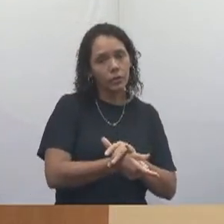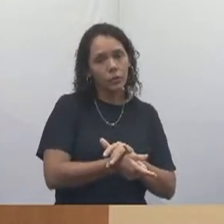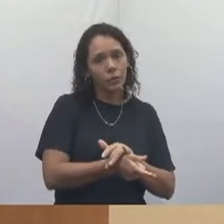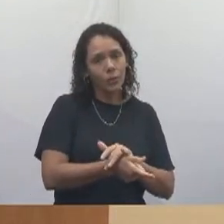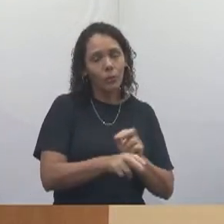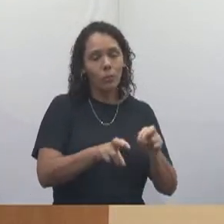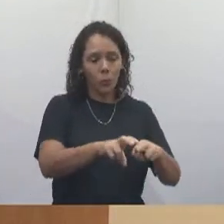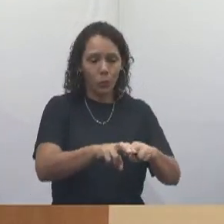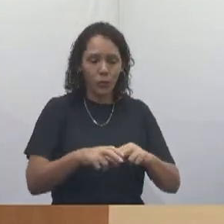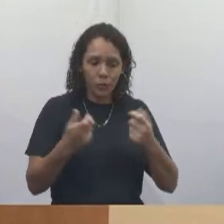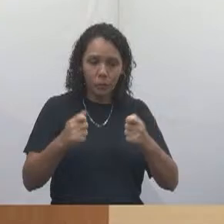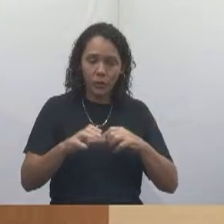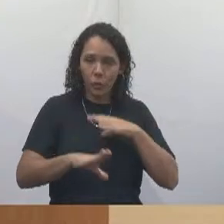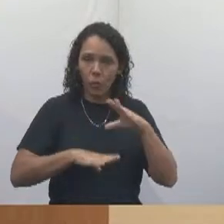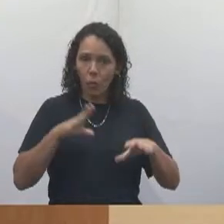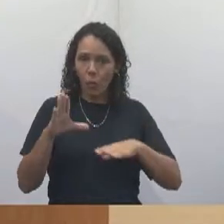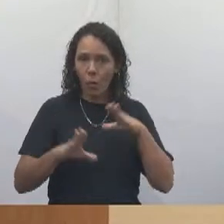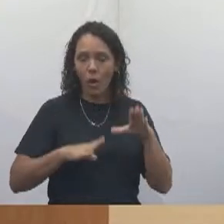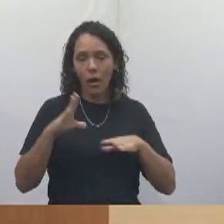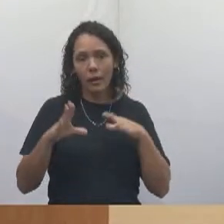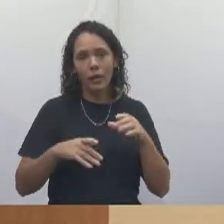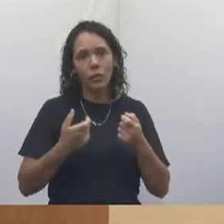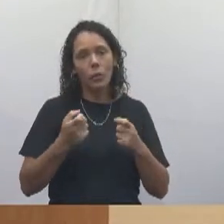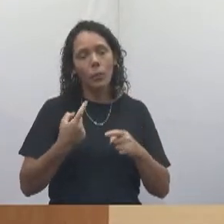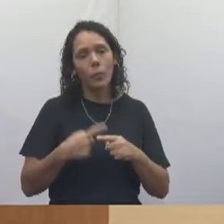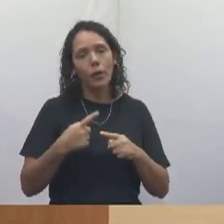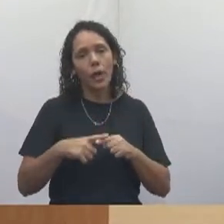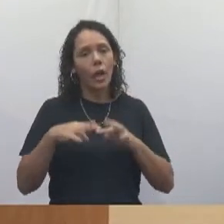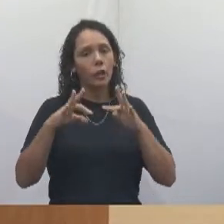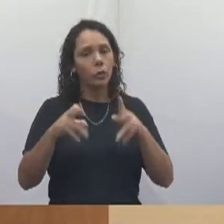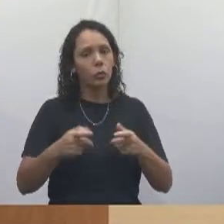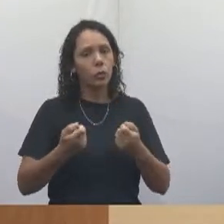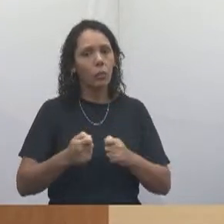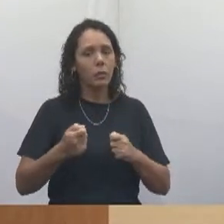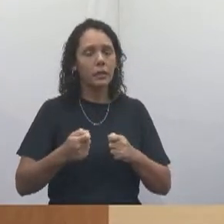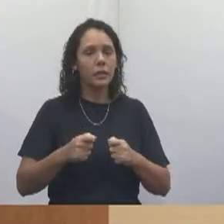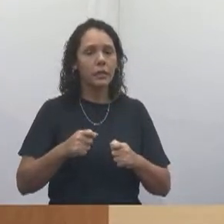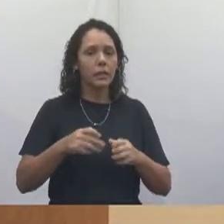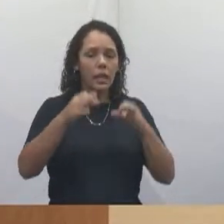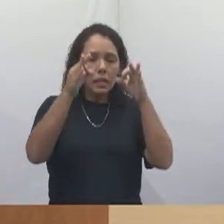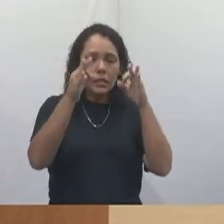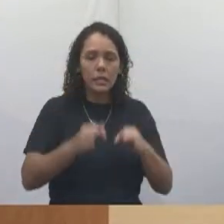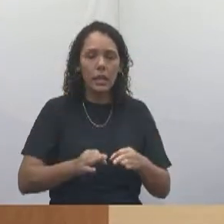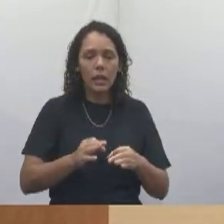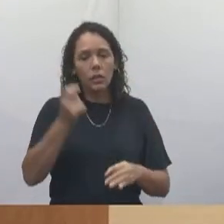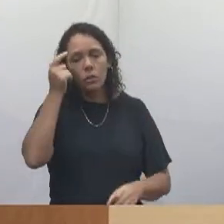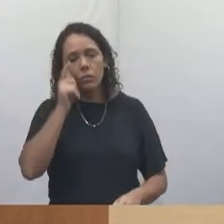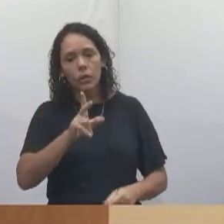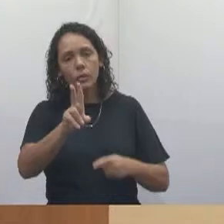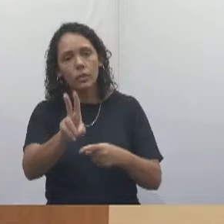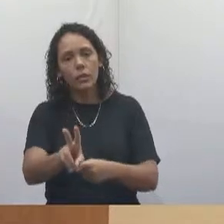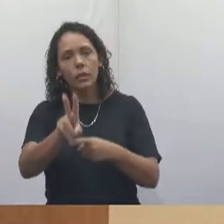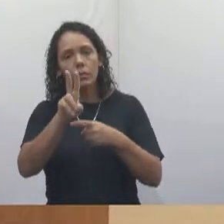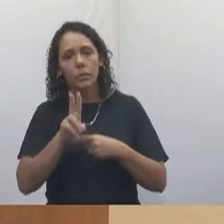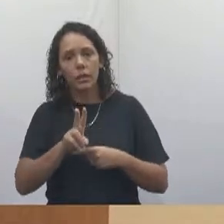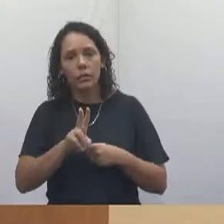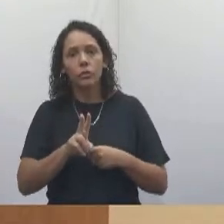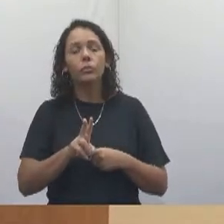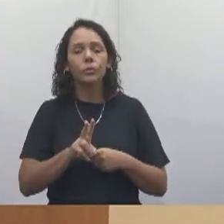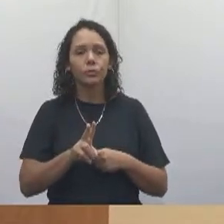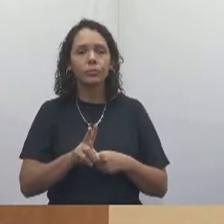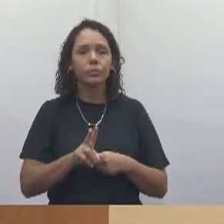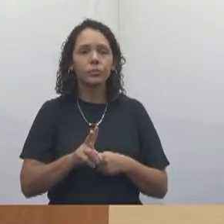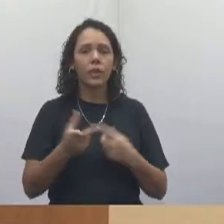coragem. Coragem de colocar as contas em ordem, coragem de ouvir tudo que o prefeito falou aqui e o que a Sônia ainda leu sobre